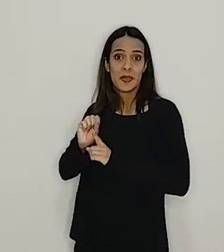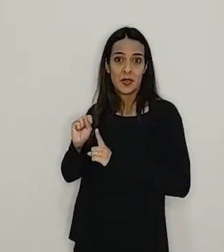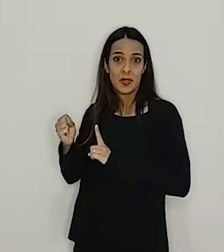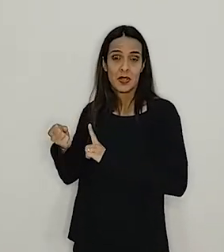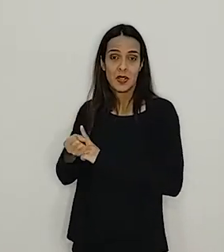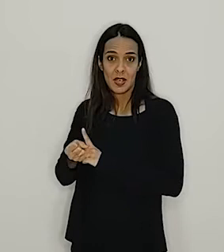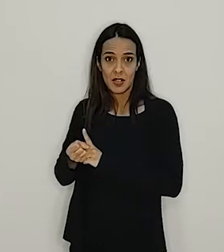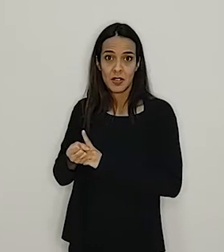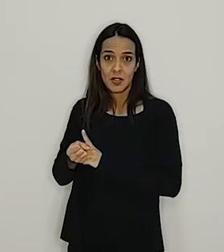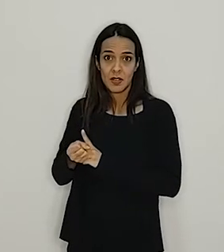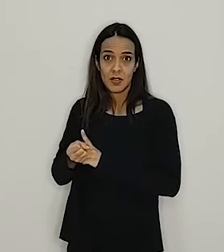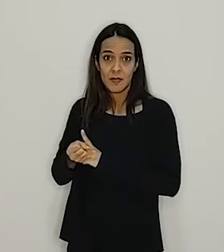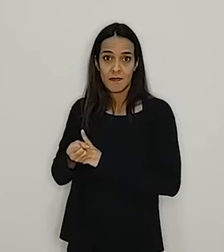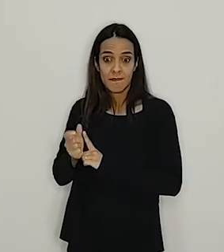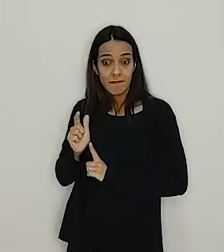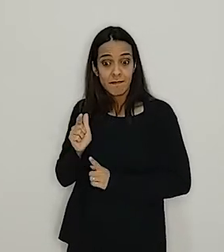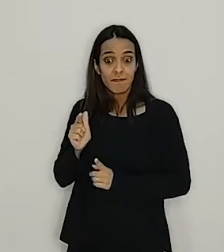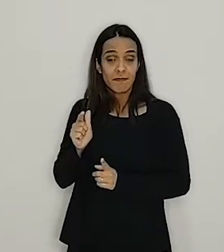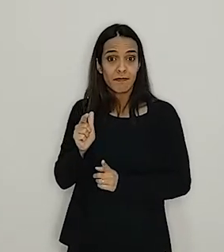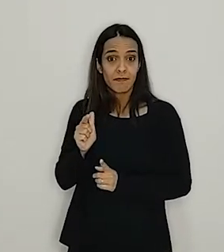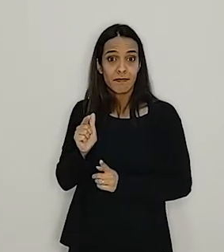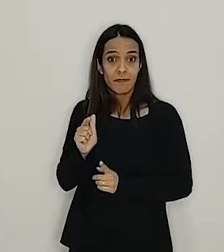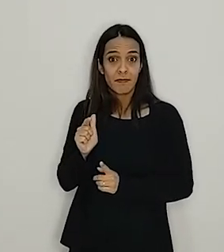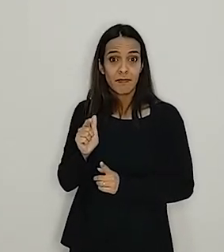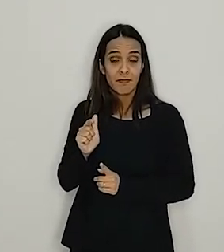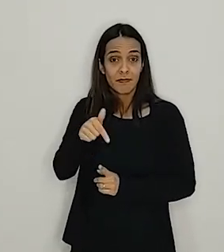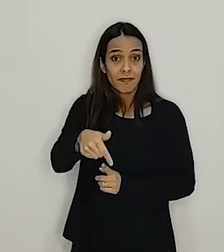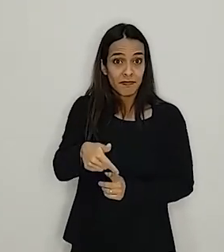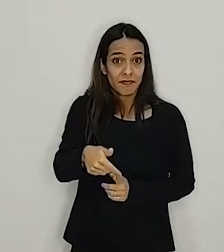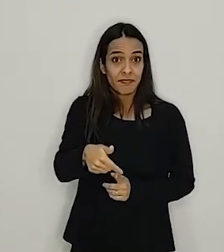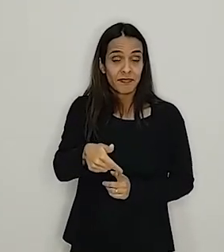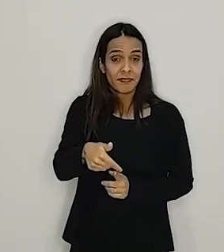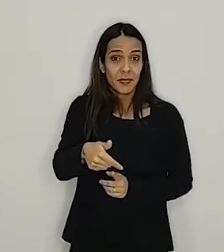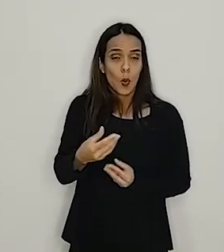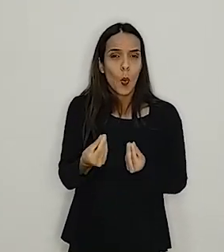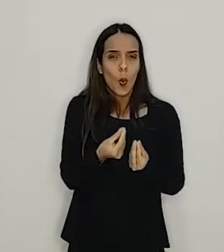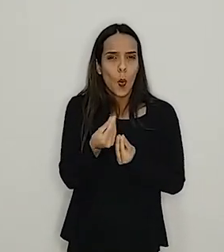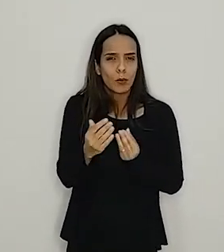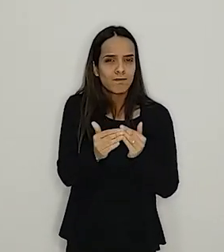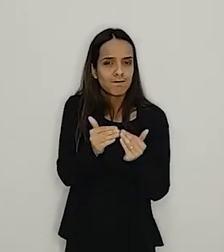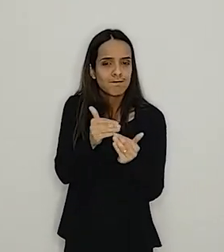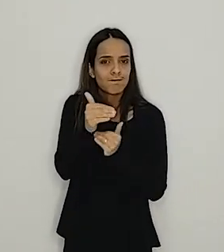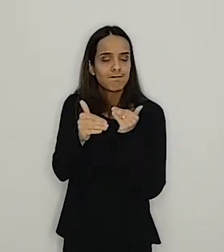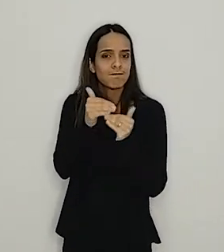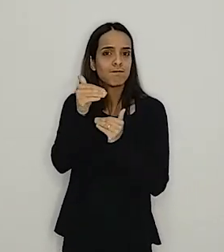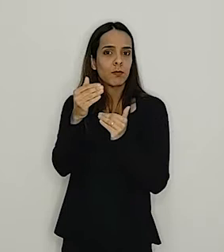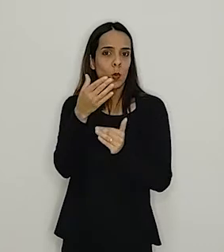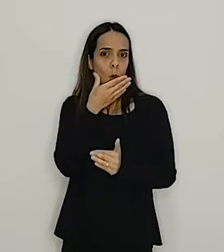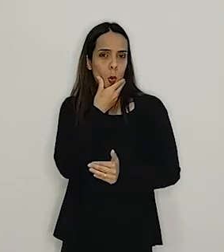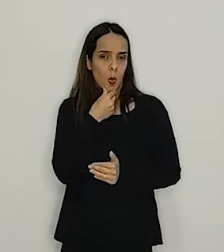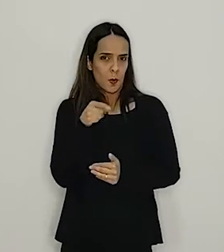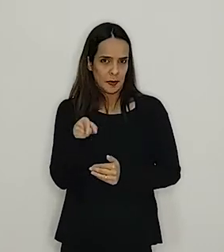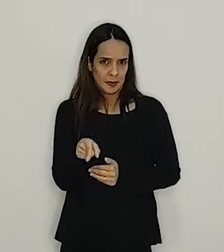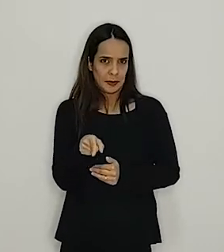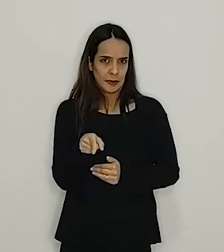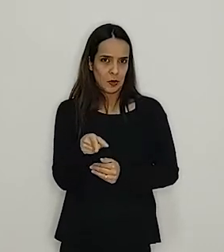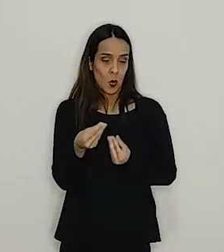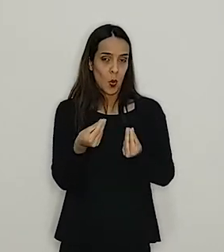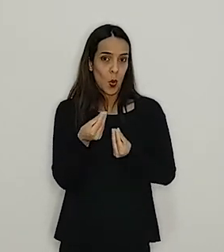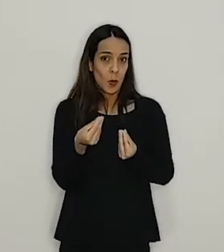sociedade muito em breve. Como é que estamos construindo esses homens? Como é que